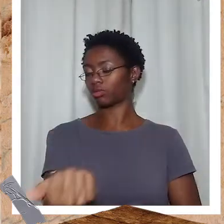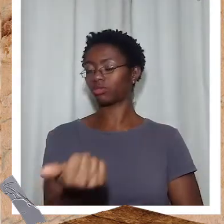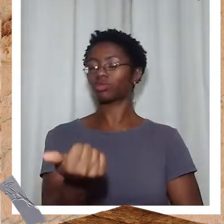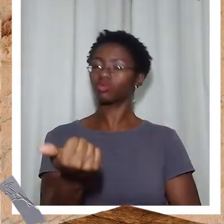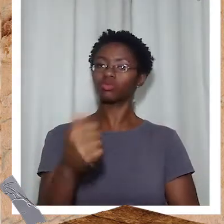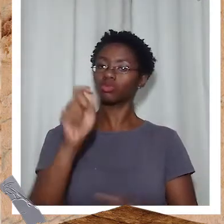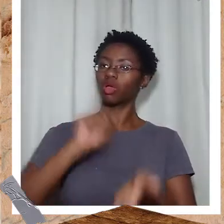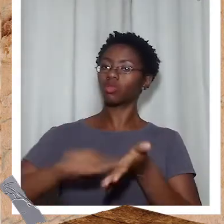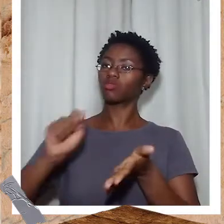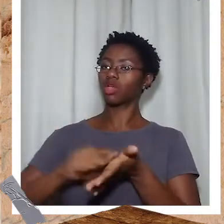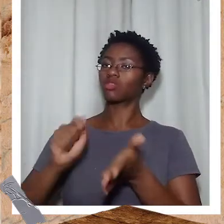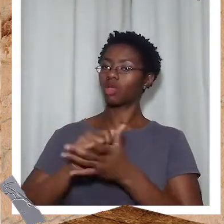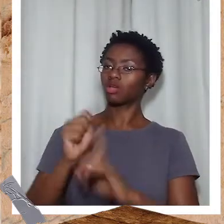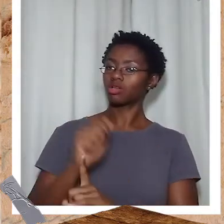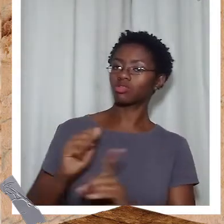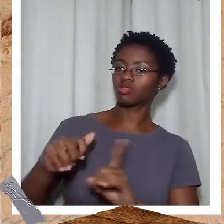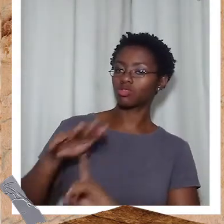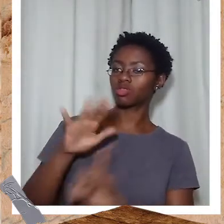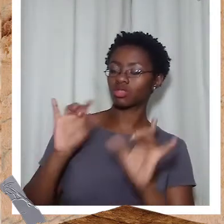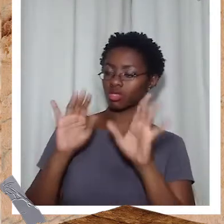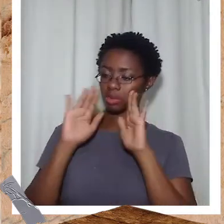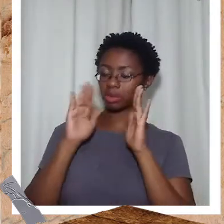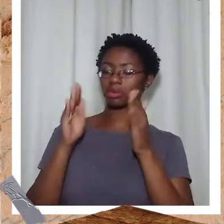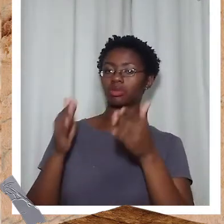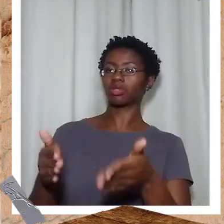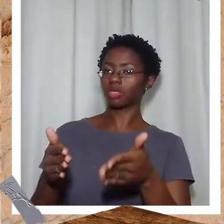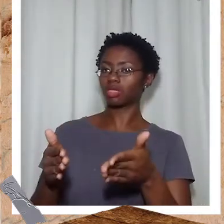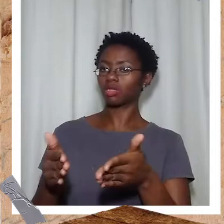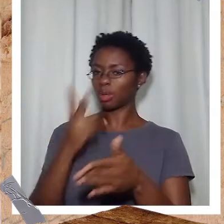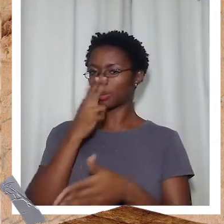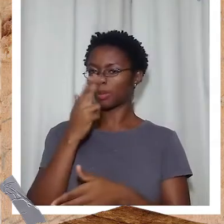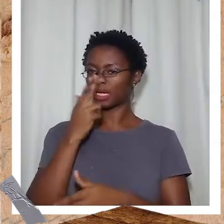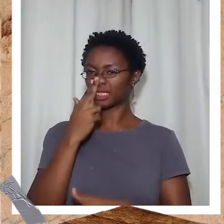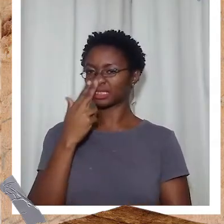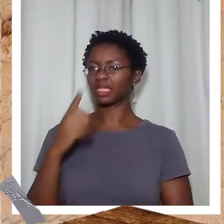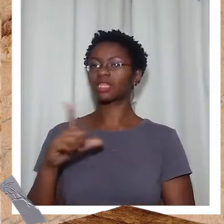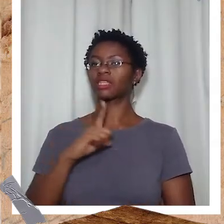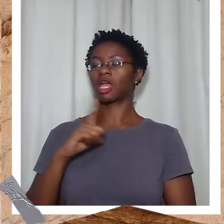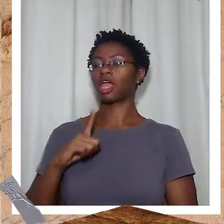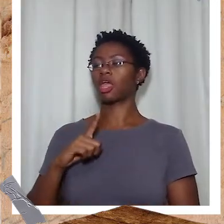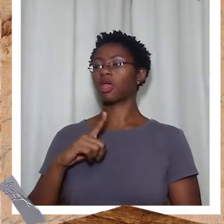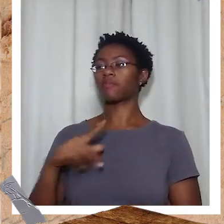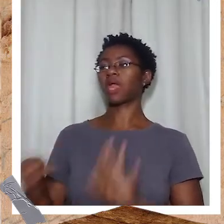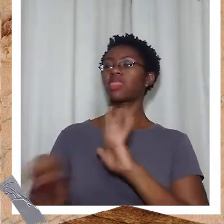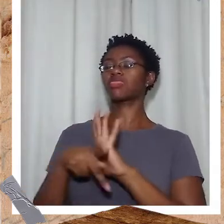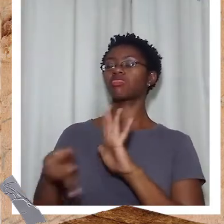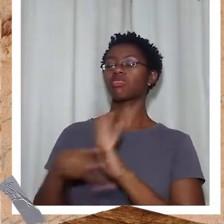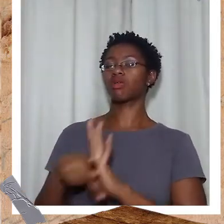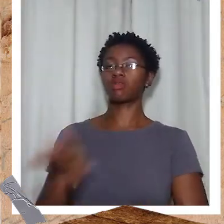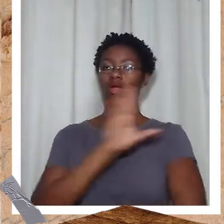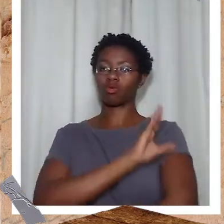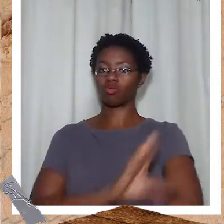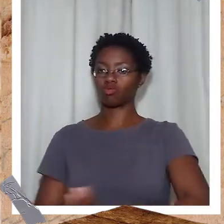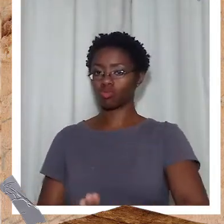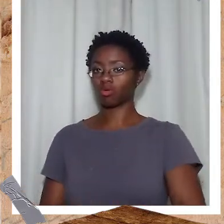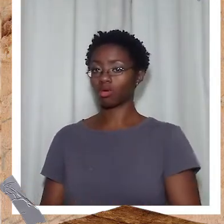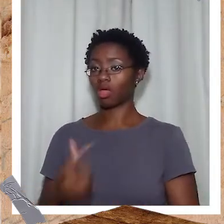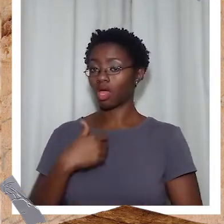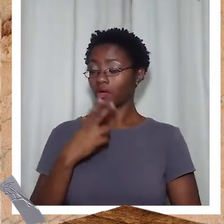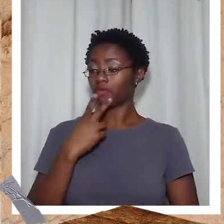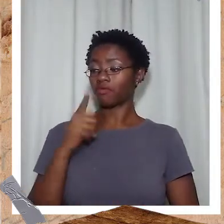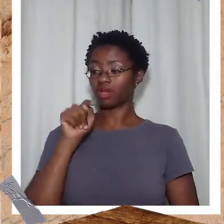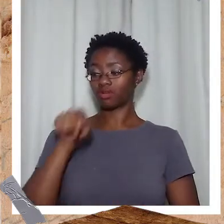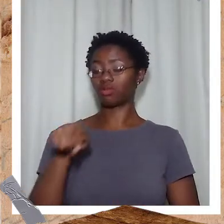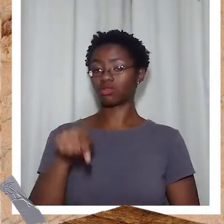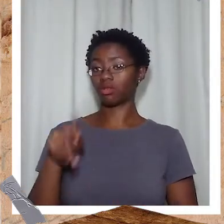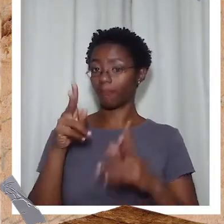uma sociedade específica que diz deter essa cultura? Minha pergunta se centra nesse quesito por perceber